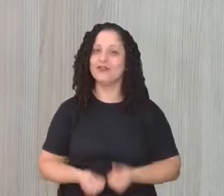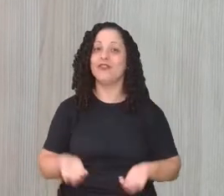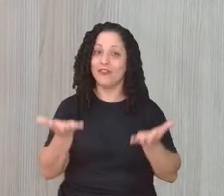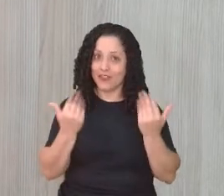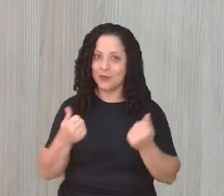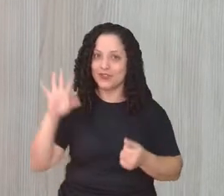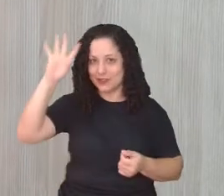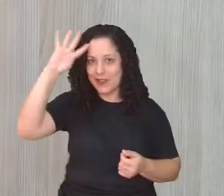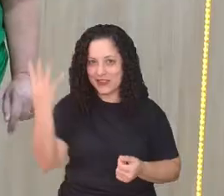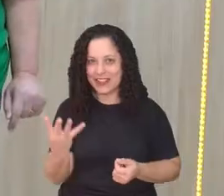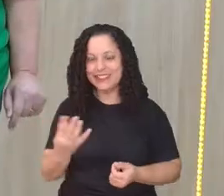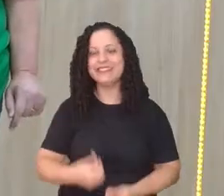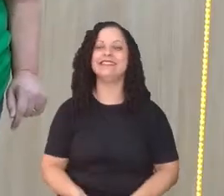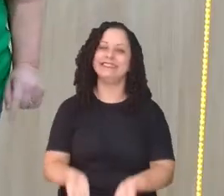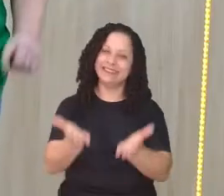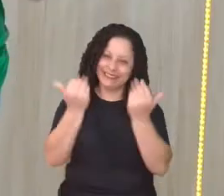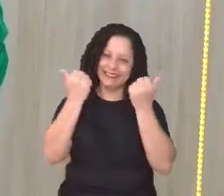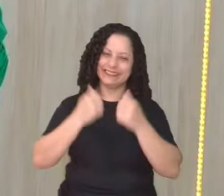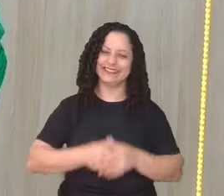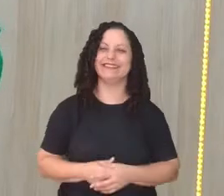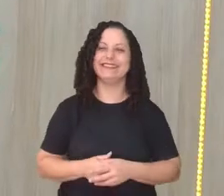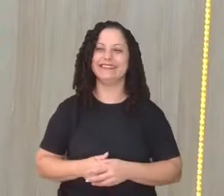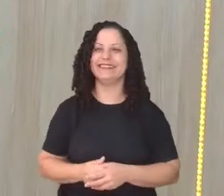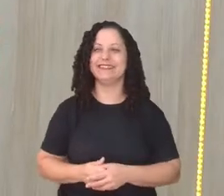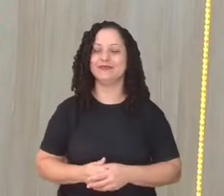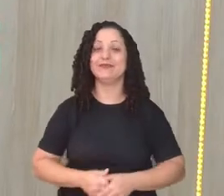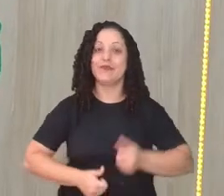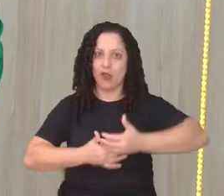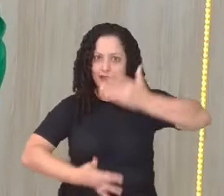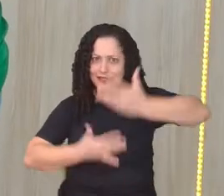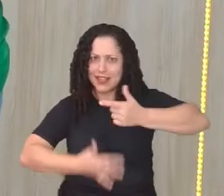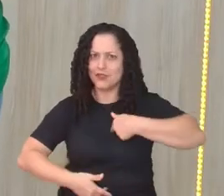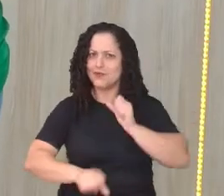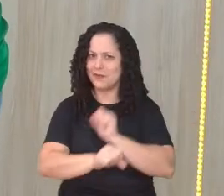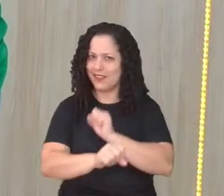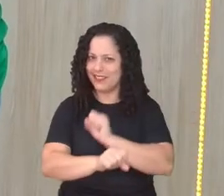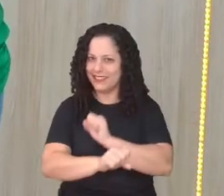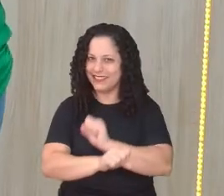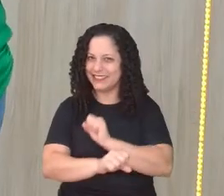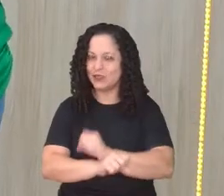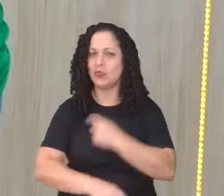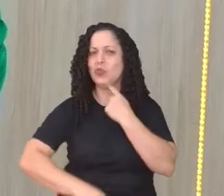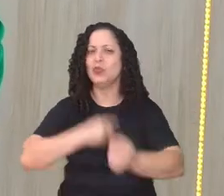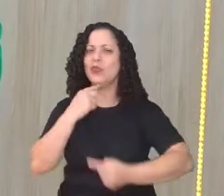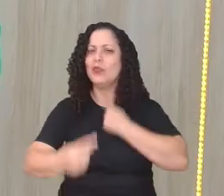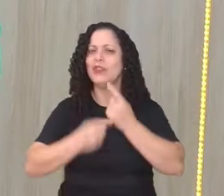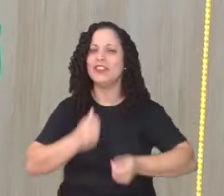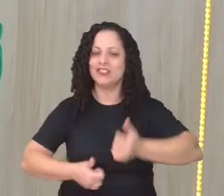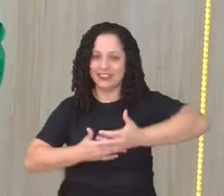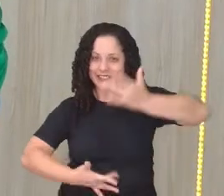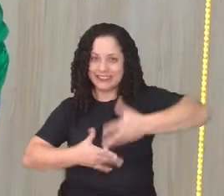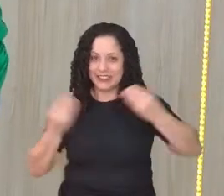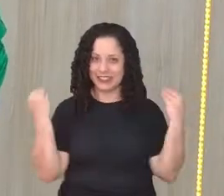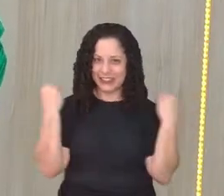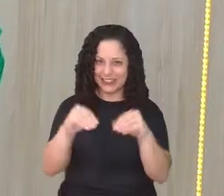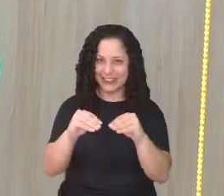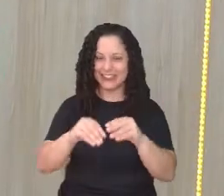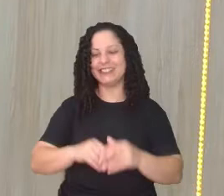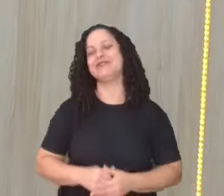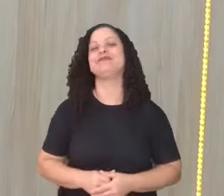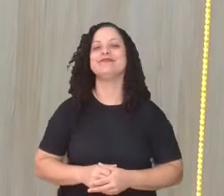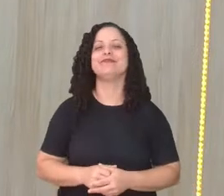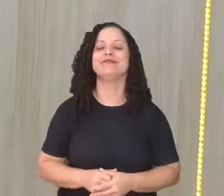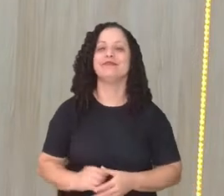resolver? Vamos ver. Olha, entre aí, eu estou aqui no chat, viu? Qualquer dúvida, coloca aí.